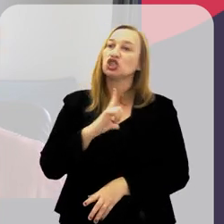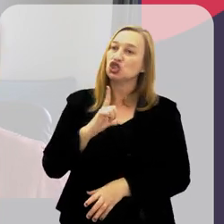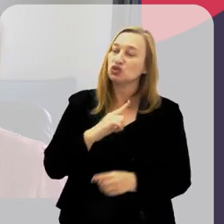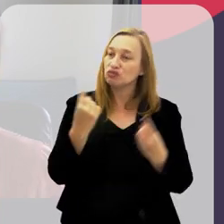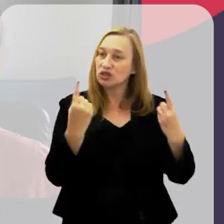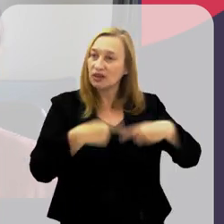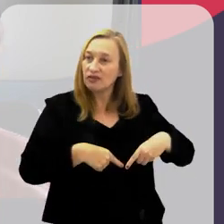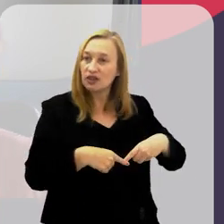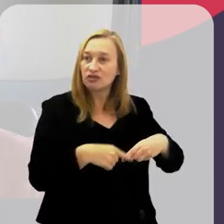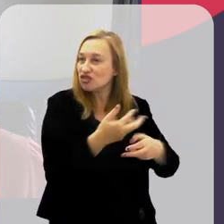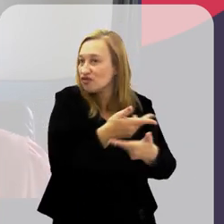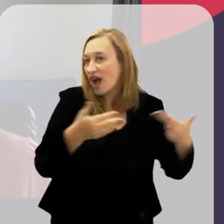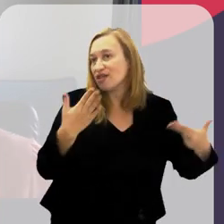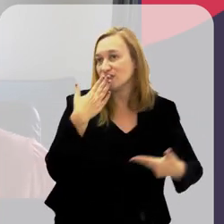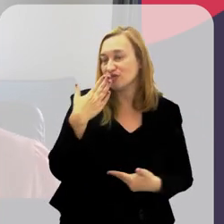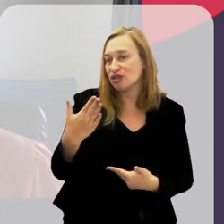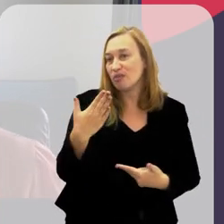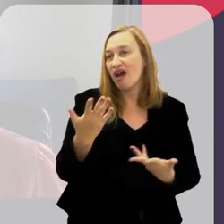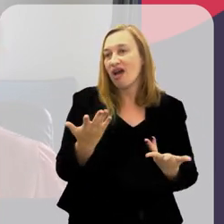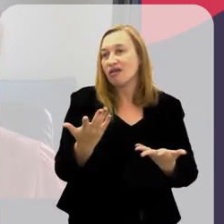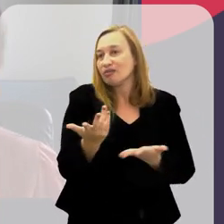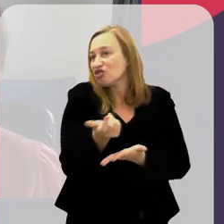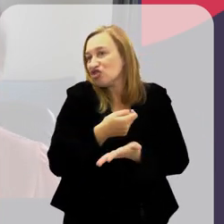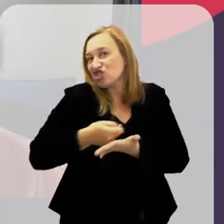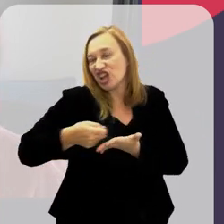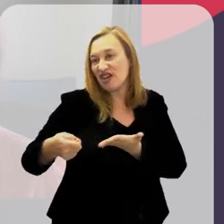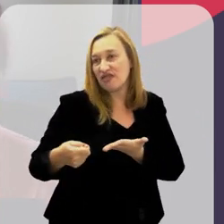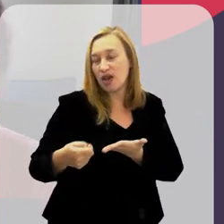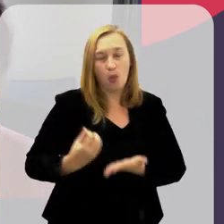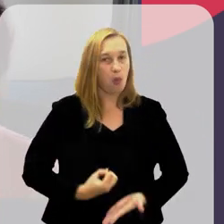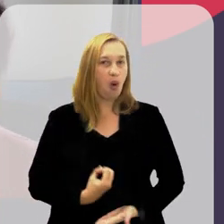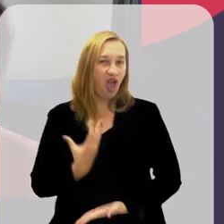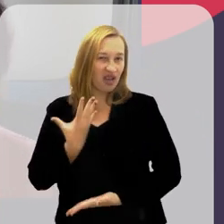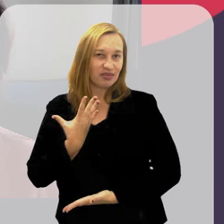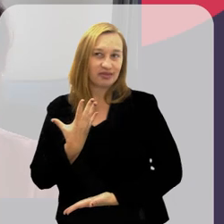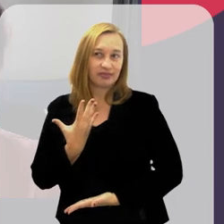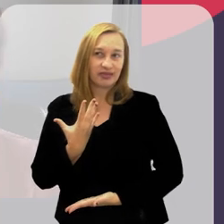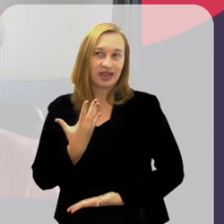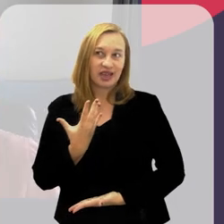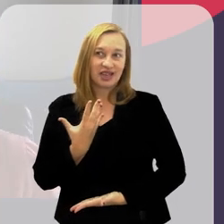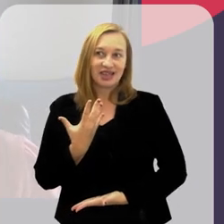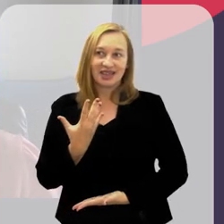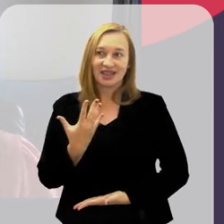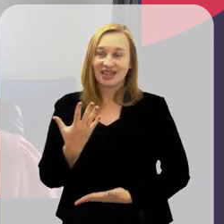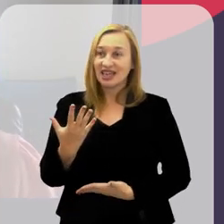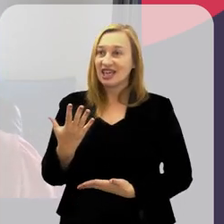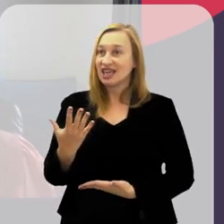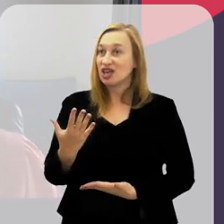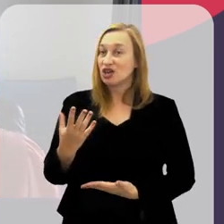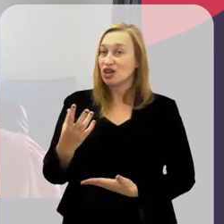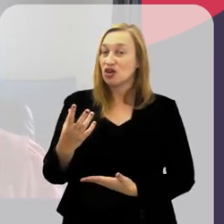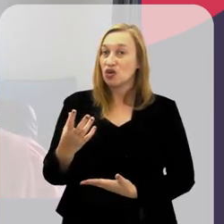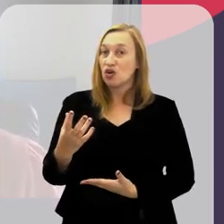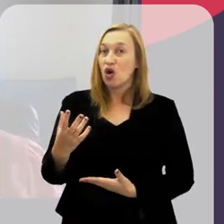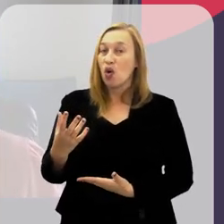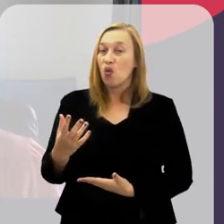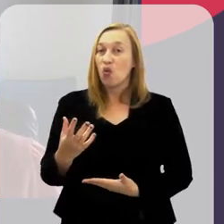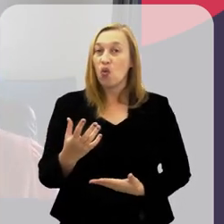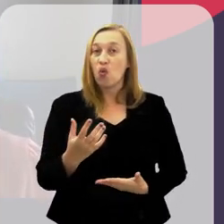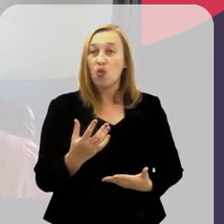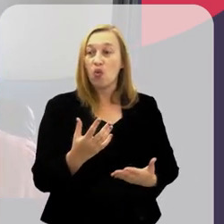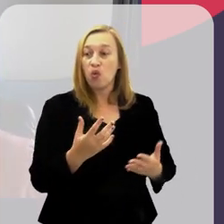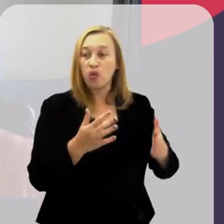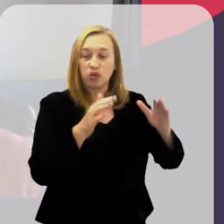matemáticos. Eles tinham desafios de vários tipos. Ah, vamos escrever um poema que agrade aos deuses